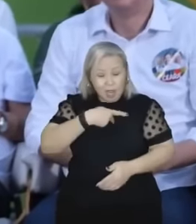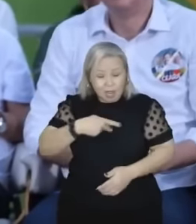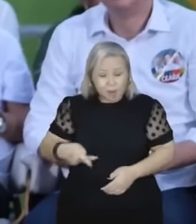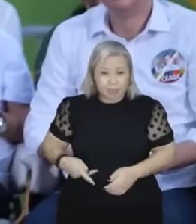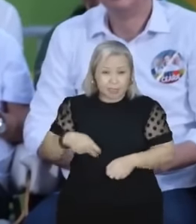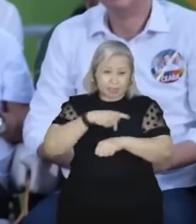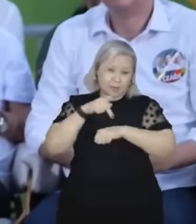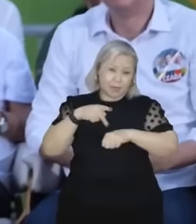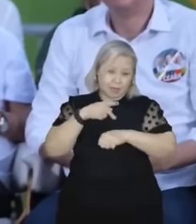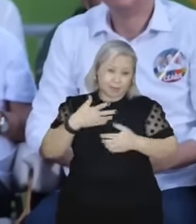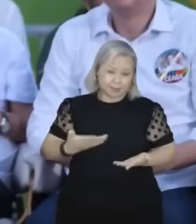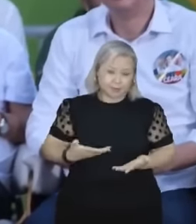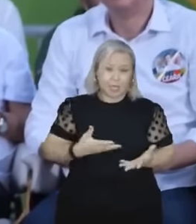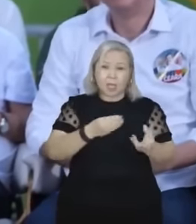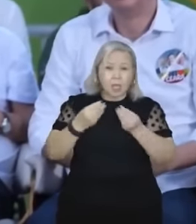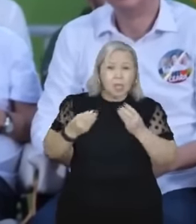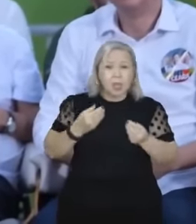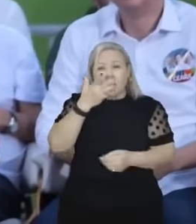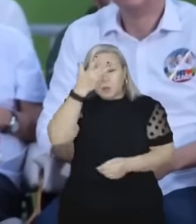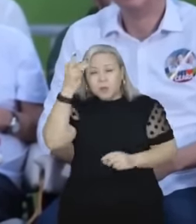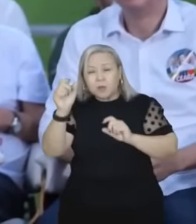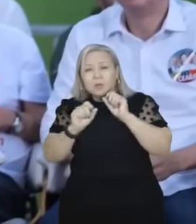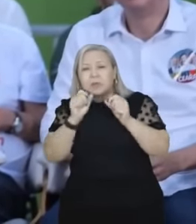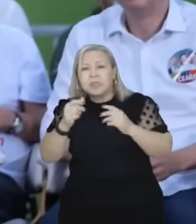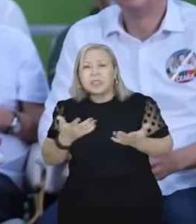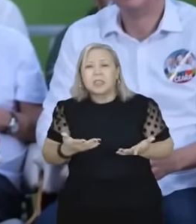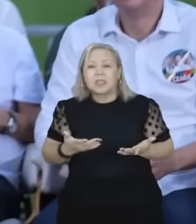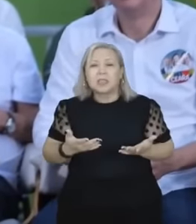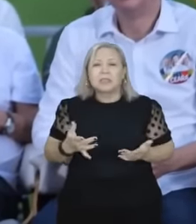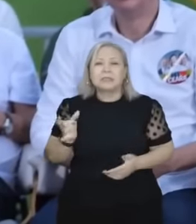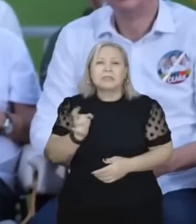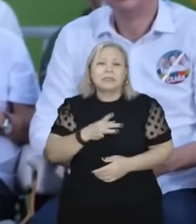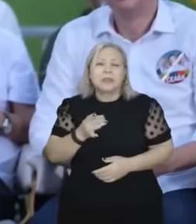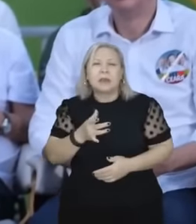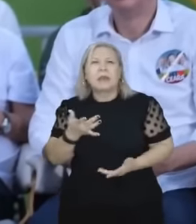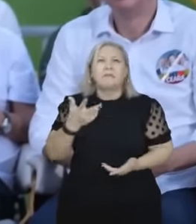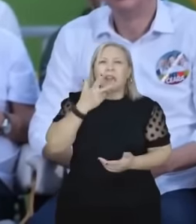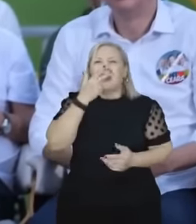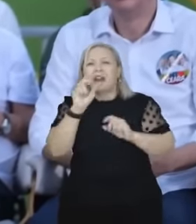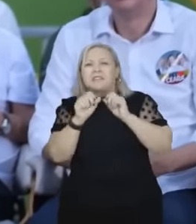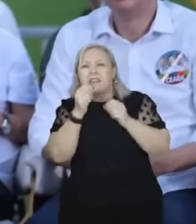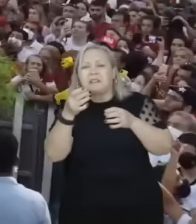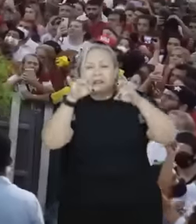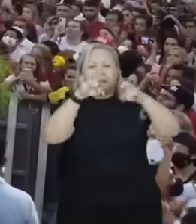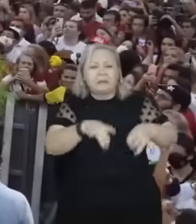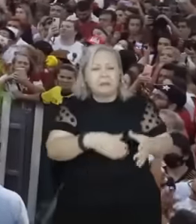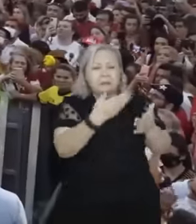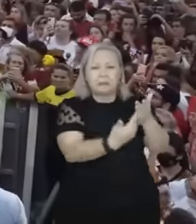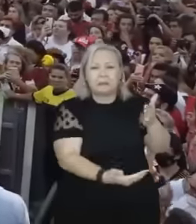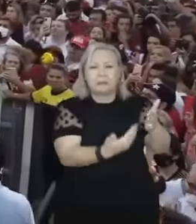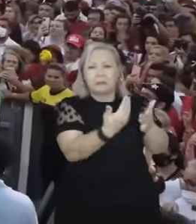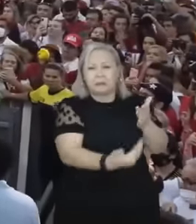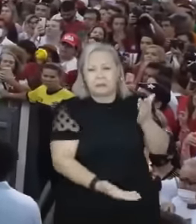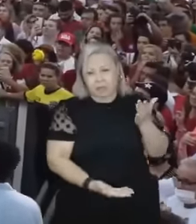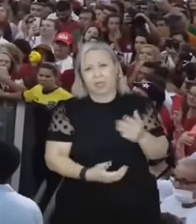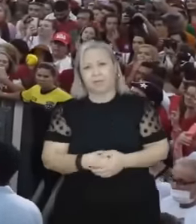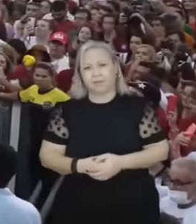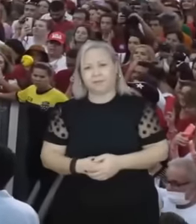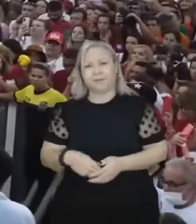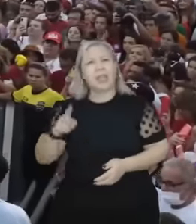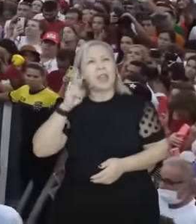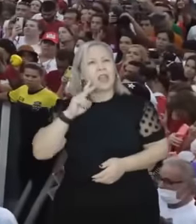gente entendia que nós íamos fracassar. Eu lembro, Camilo, que cada governador que a gente